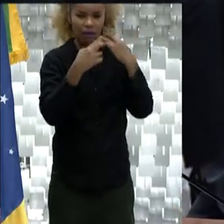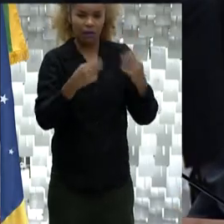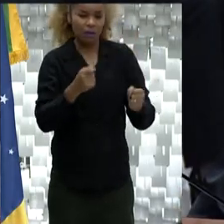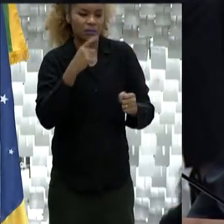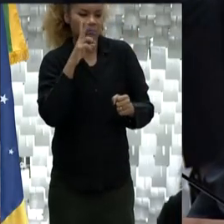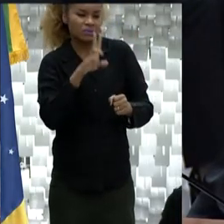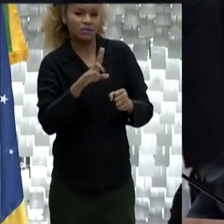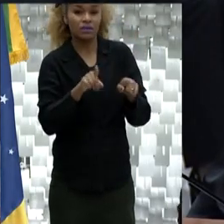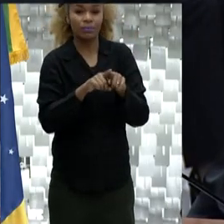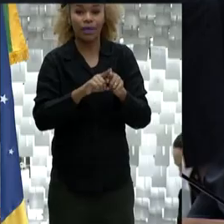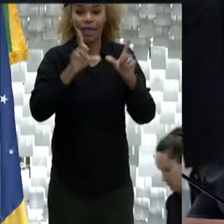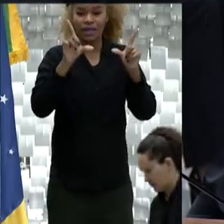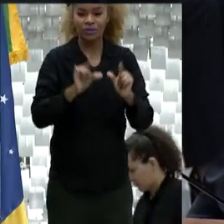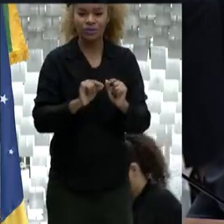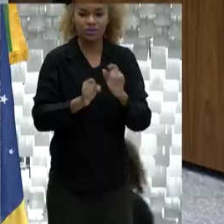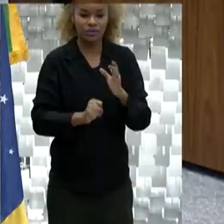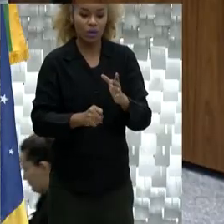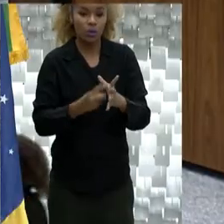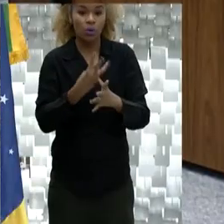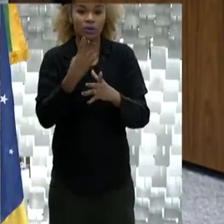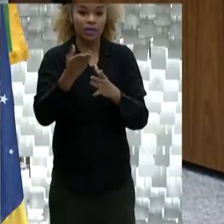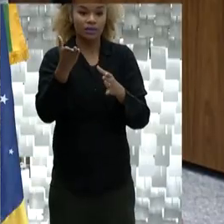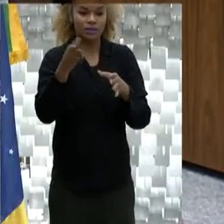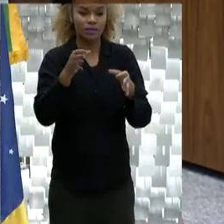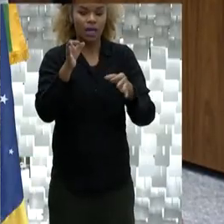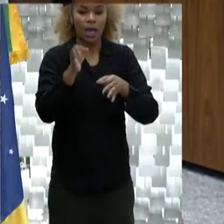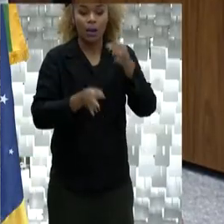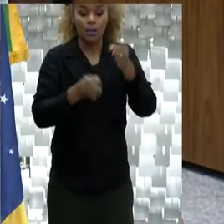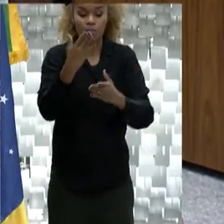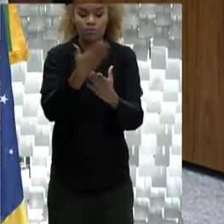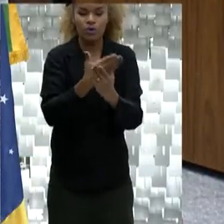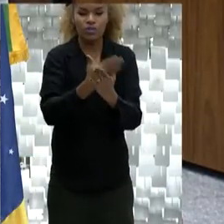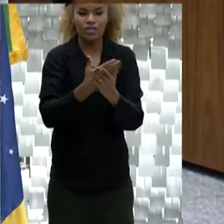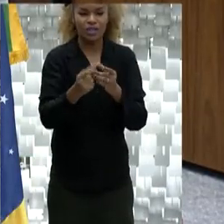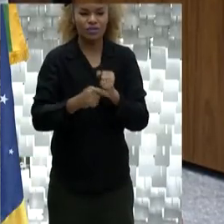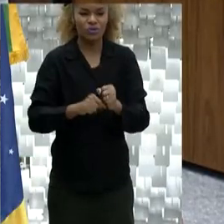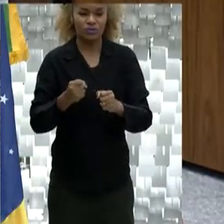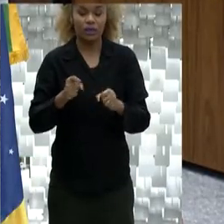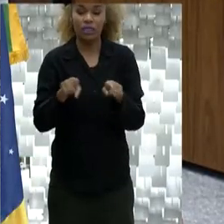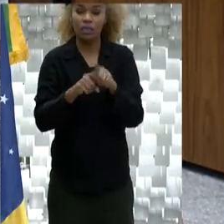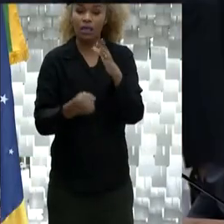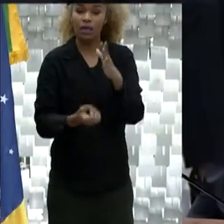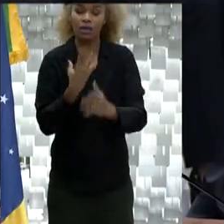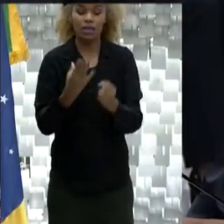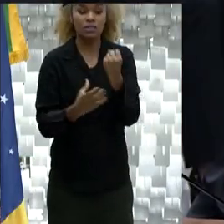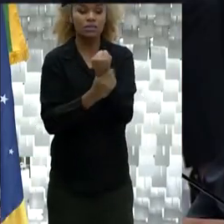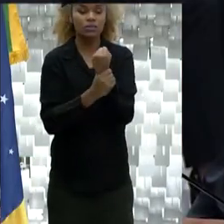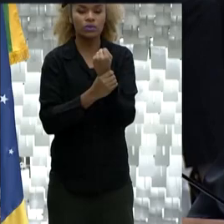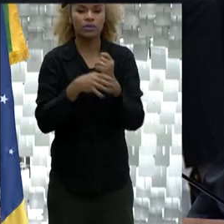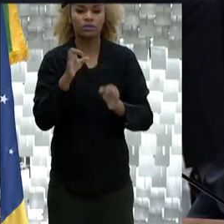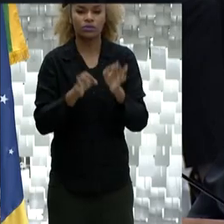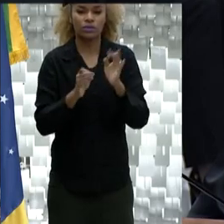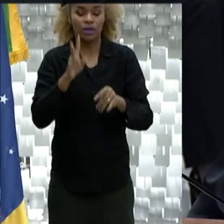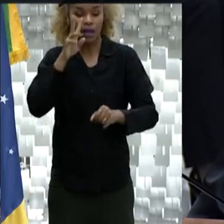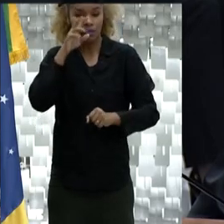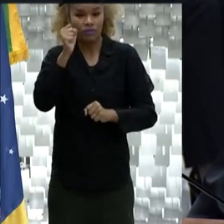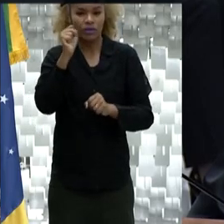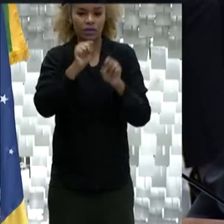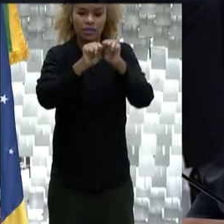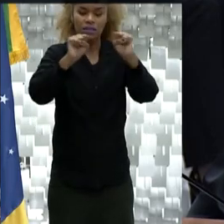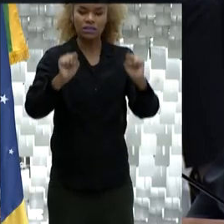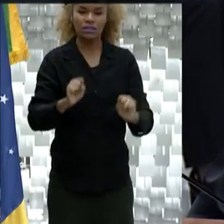de processo, cria segurança jurídica e fortalece o sistema brasileiro